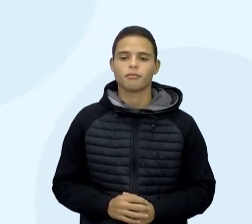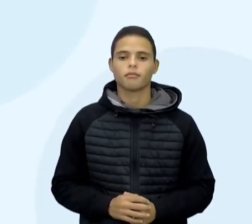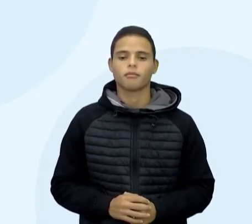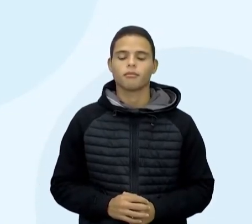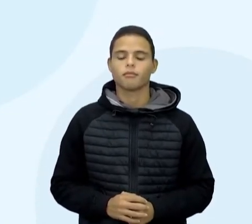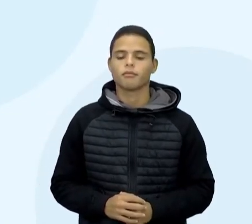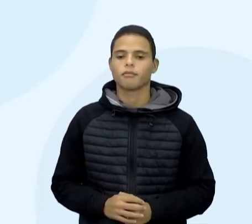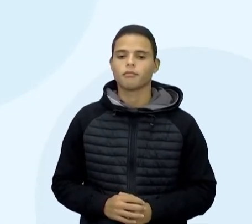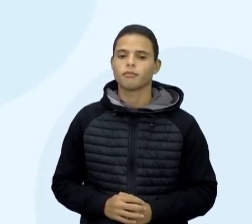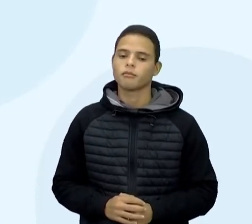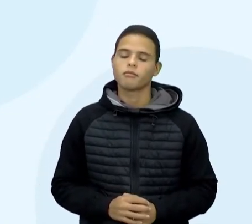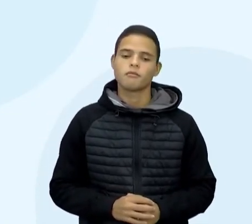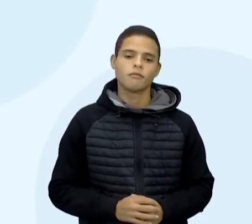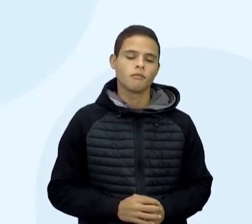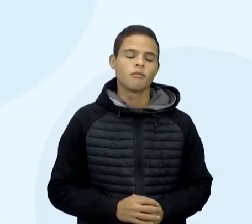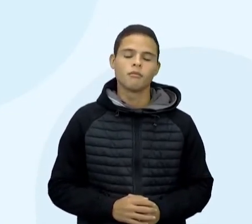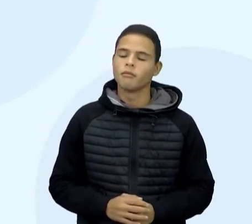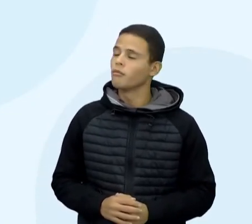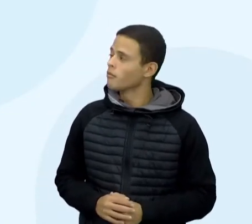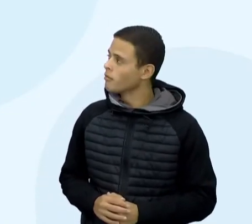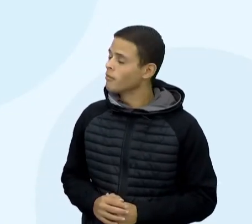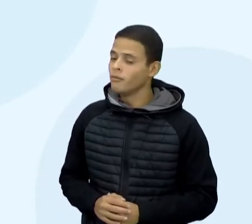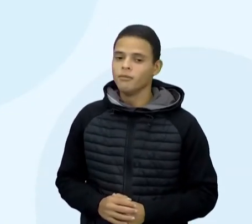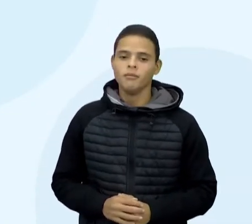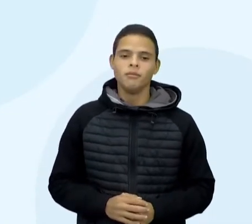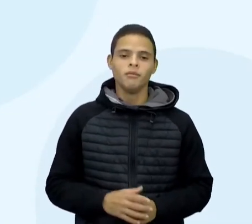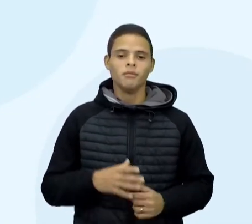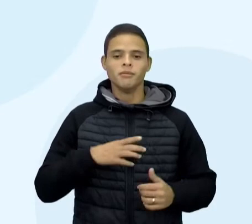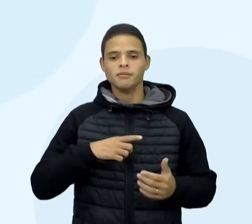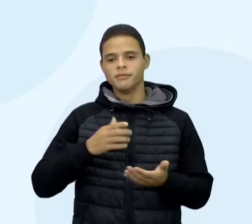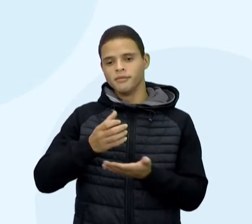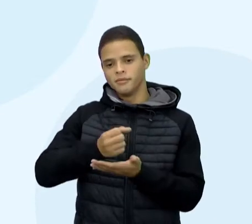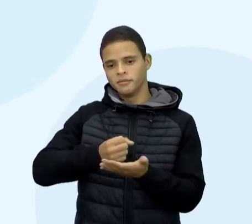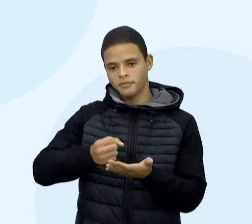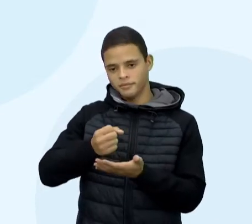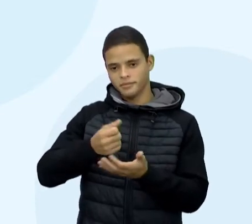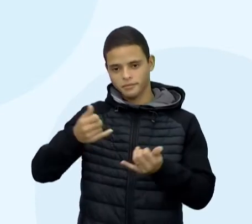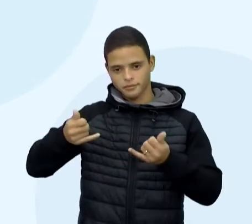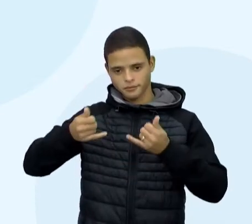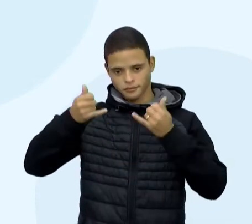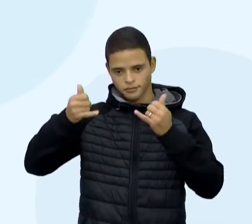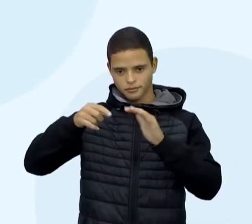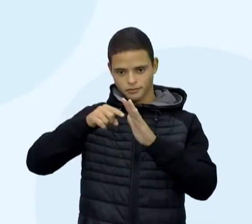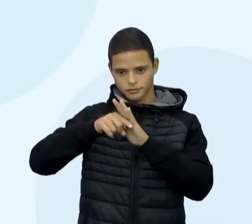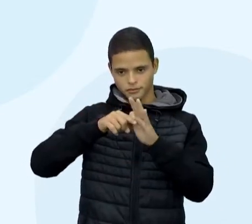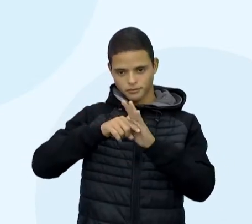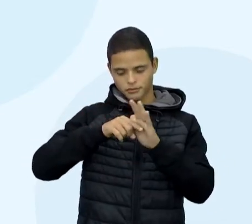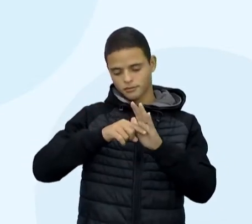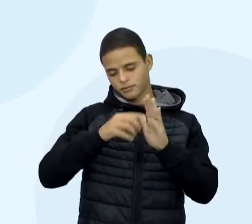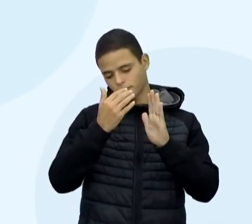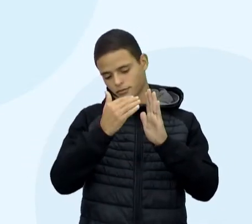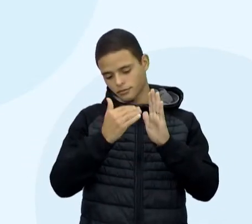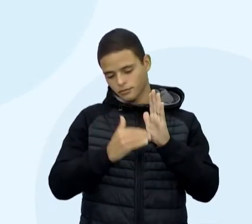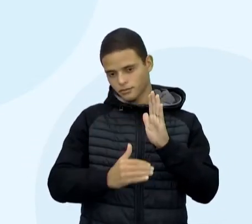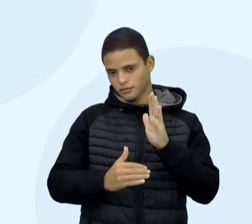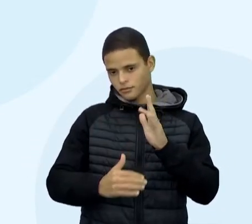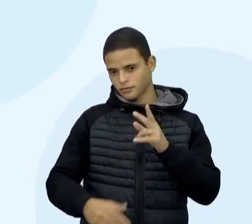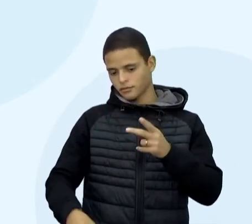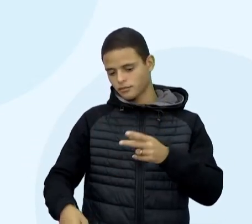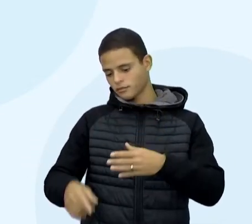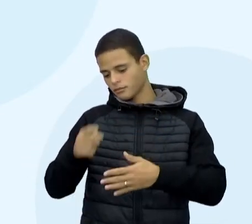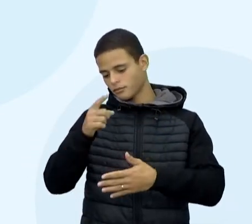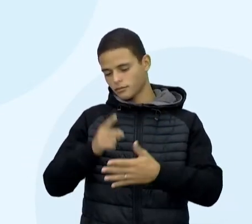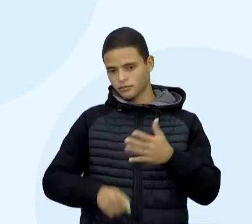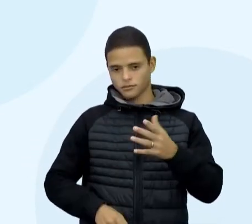Vamos para as perguntas. Então, você vai ter a base territorial, né, de informação territorial que você vai preencher e as